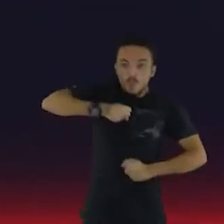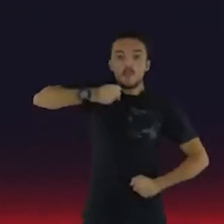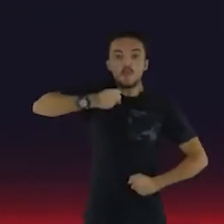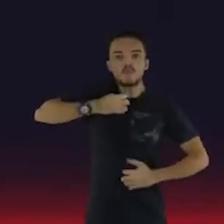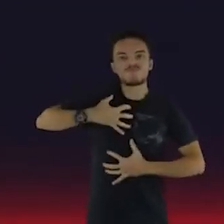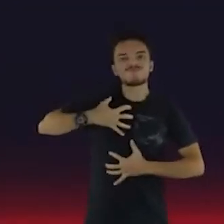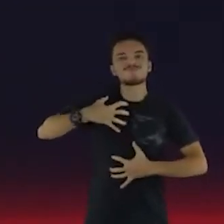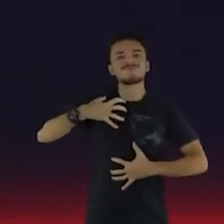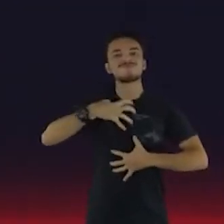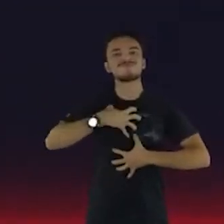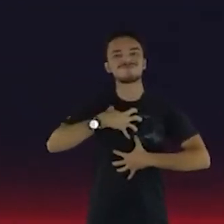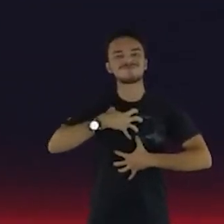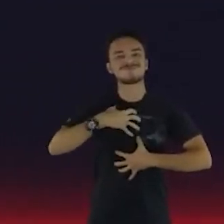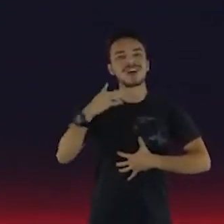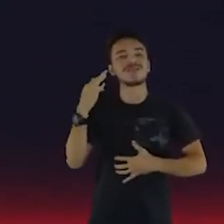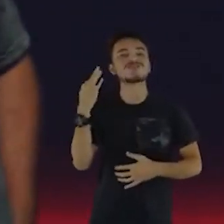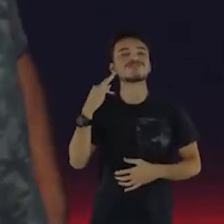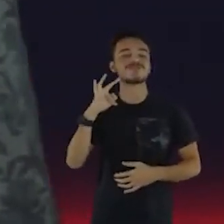dói.